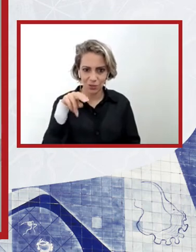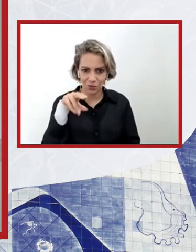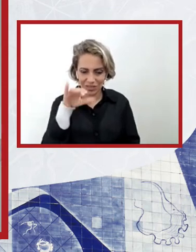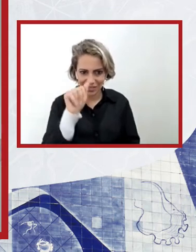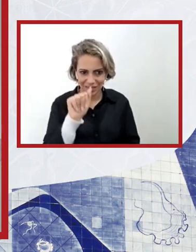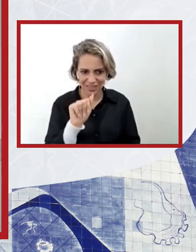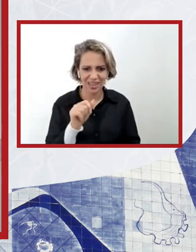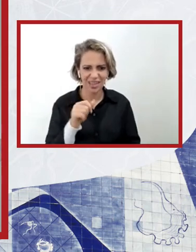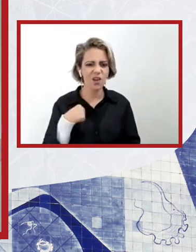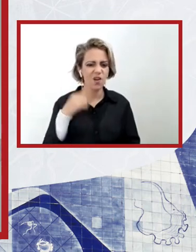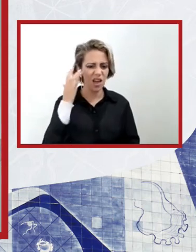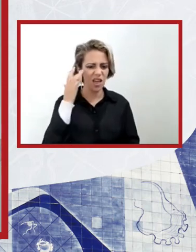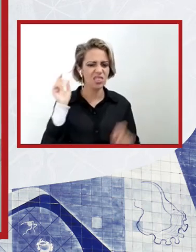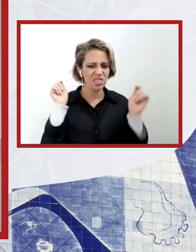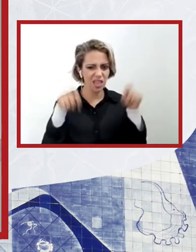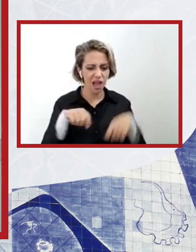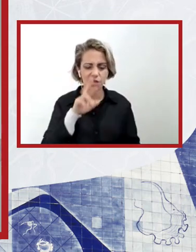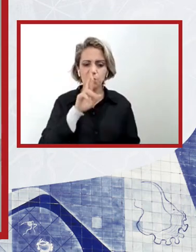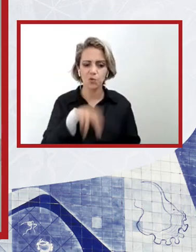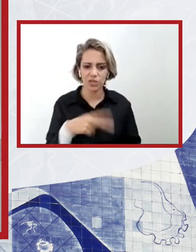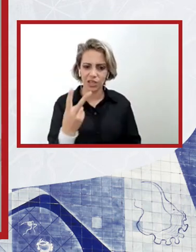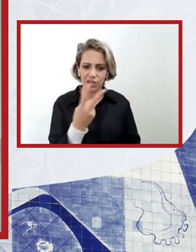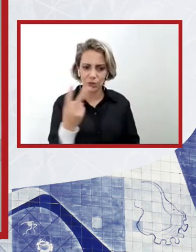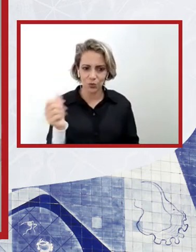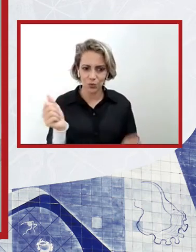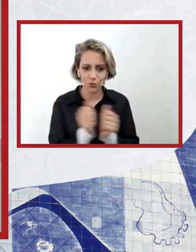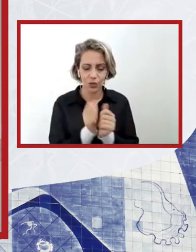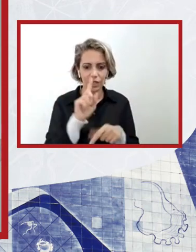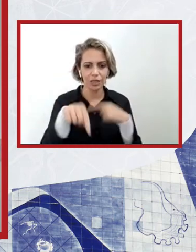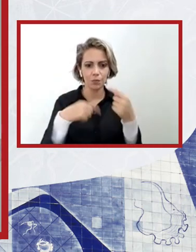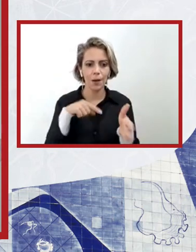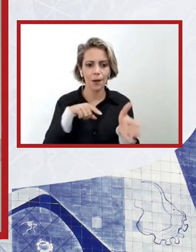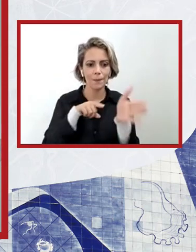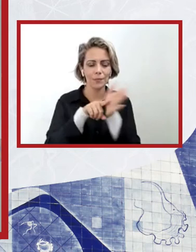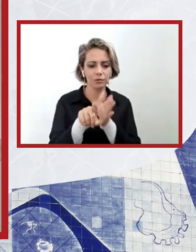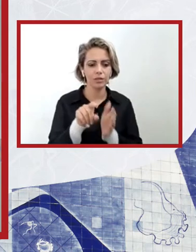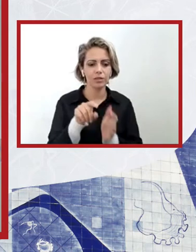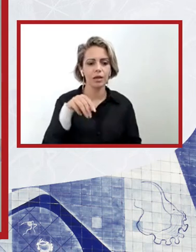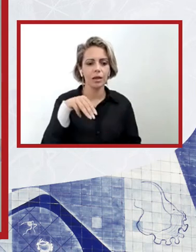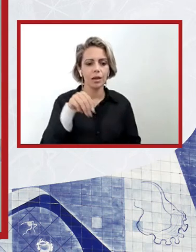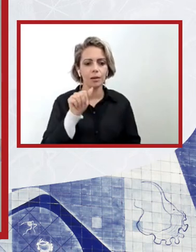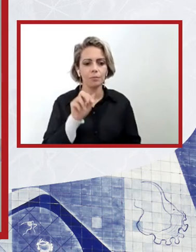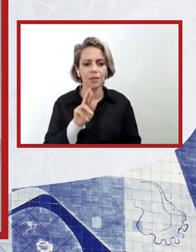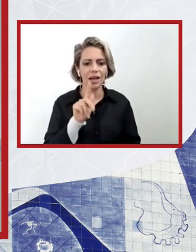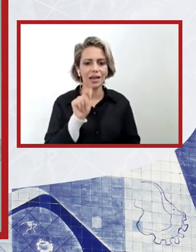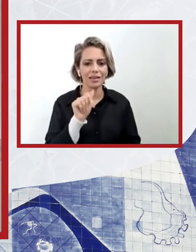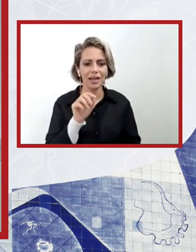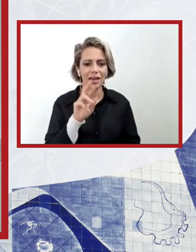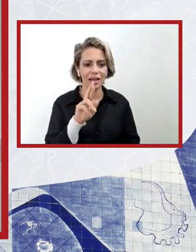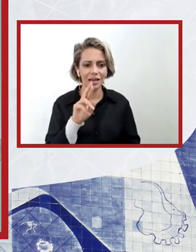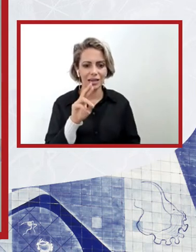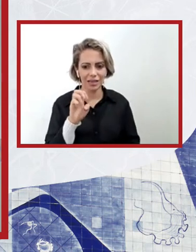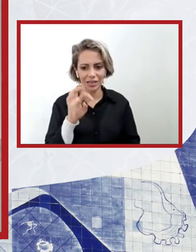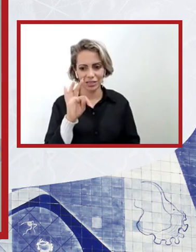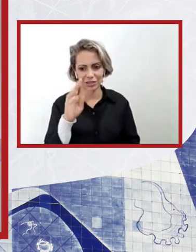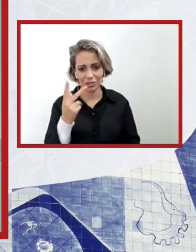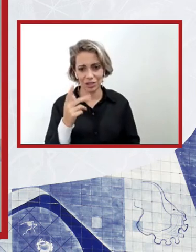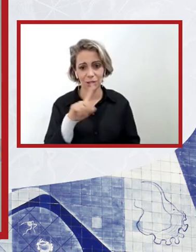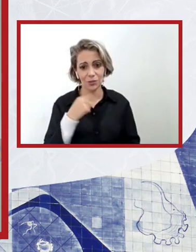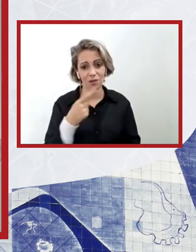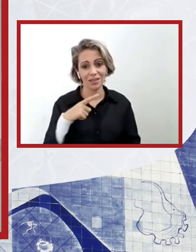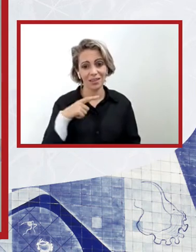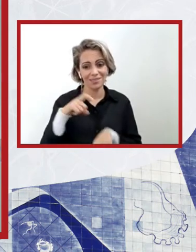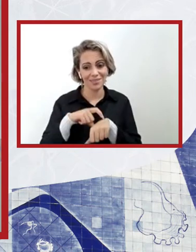as duas juntas, e depois a pergunta da Duda para a Margarete. A gente, infelizmente, ficou com um tempo mais curto, a gente tem o teto de encerrar